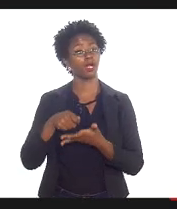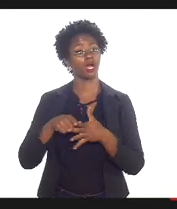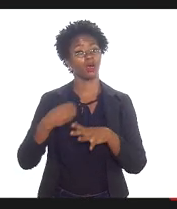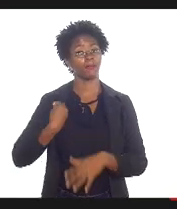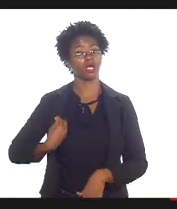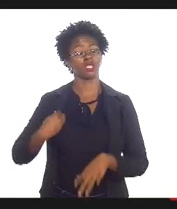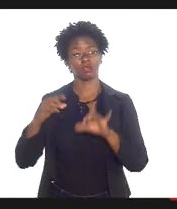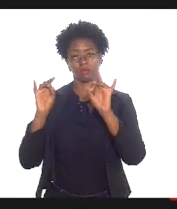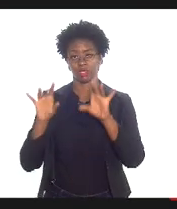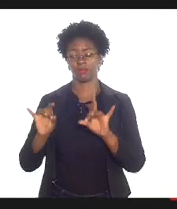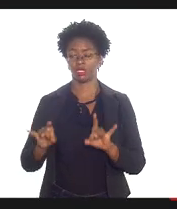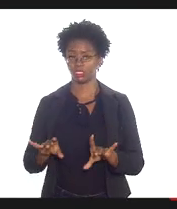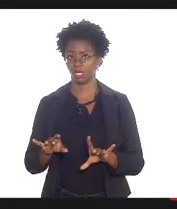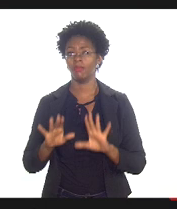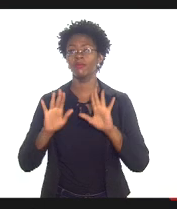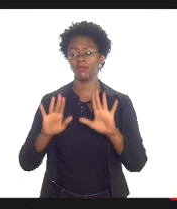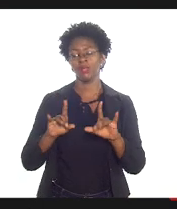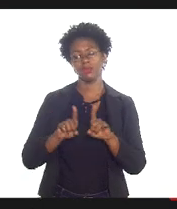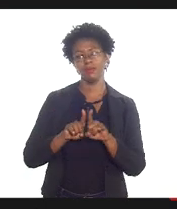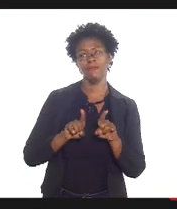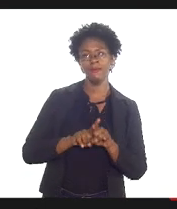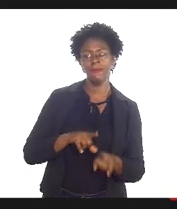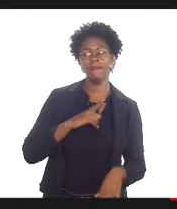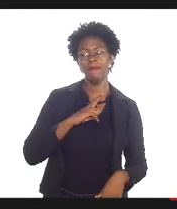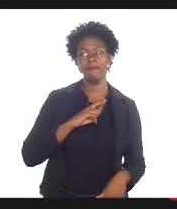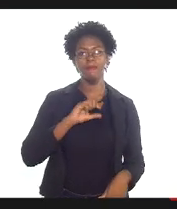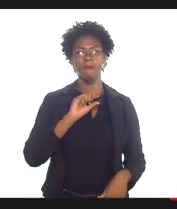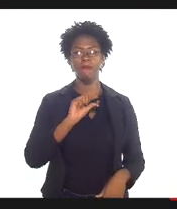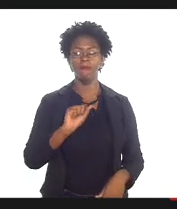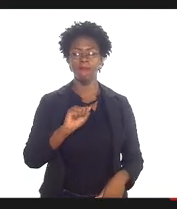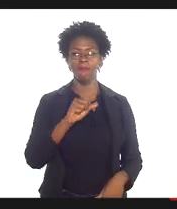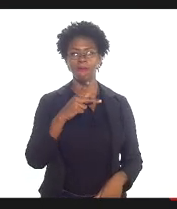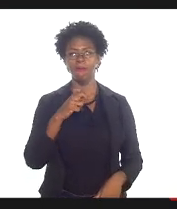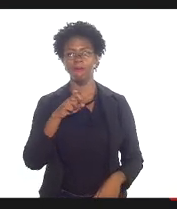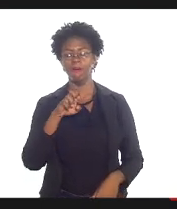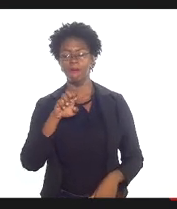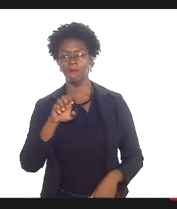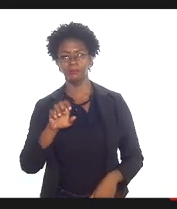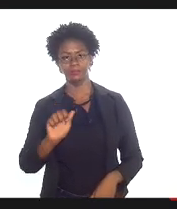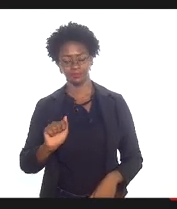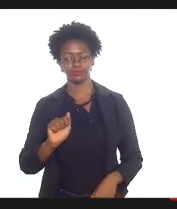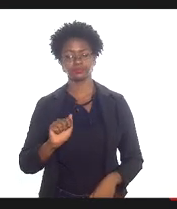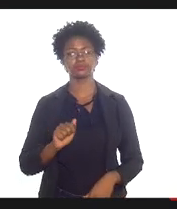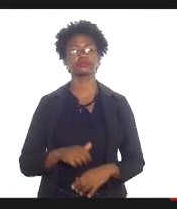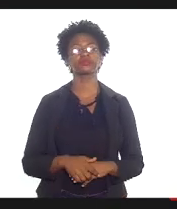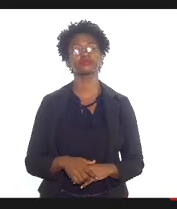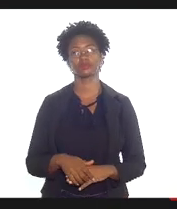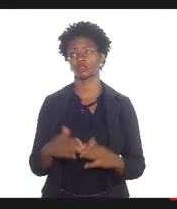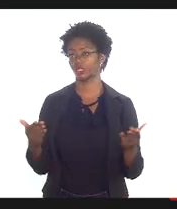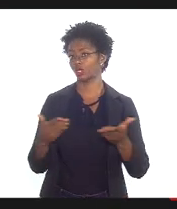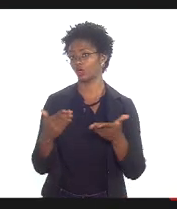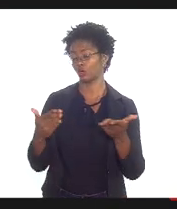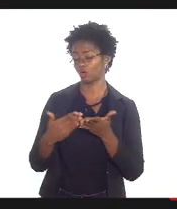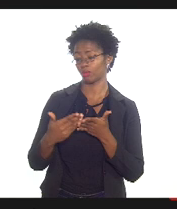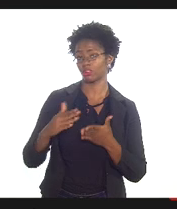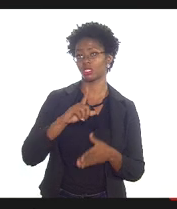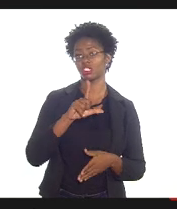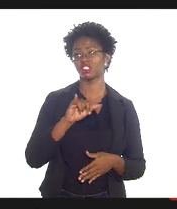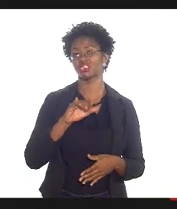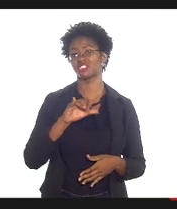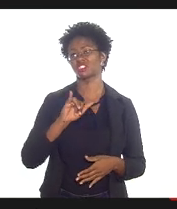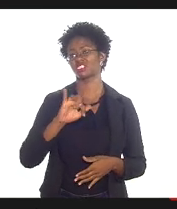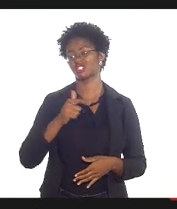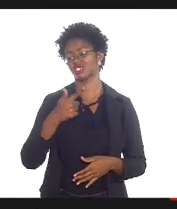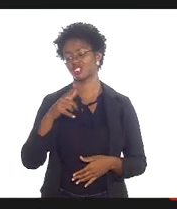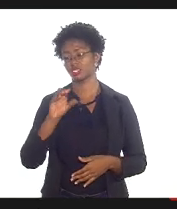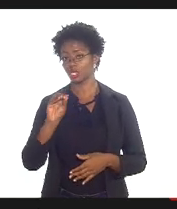especial, mas saiu dele Sépia, que vai ser licitado agora, sobre, que é um campo